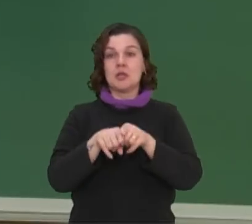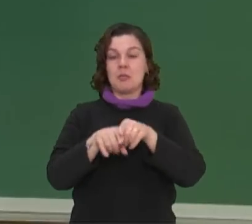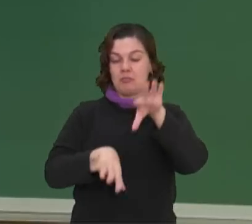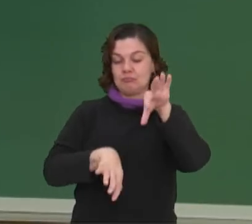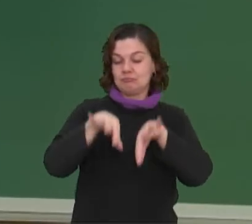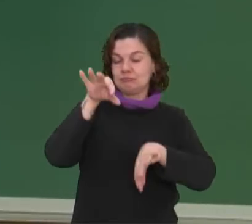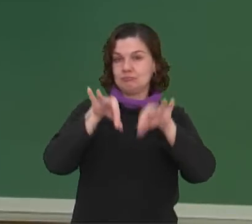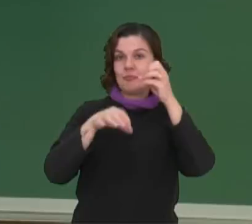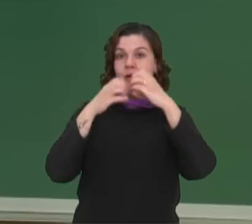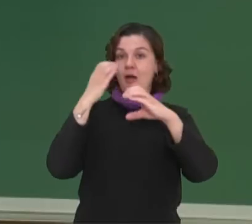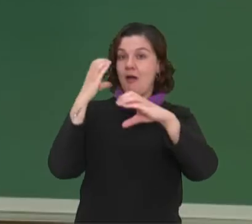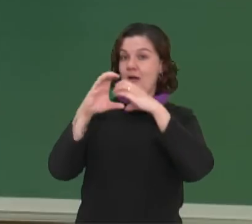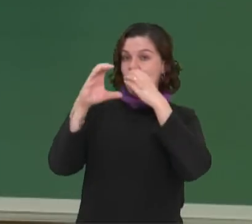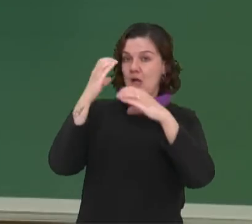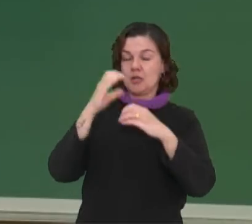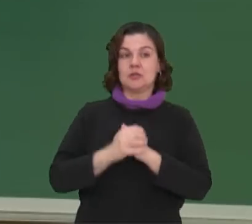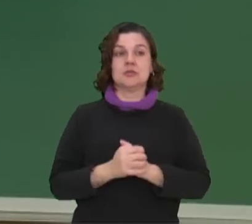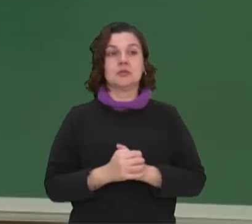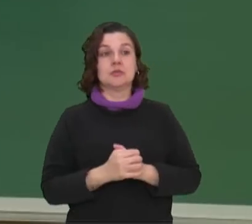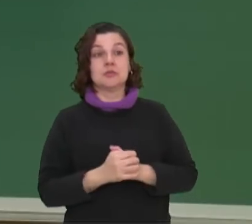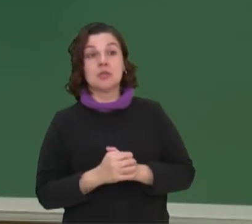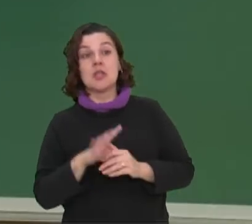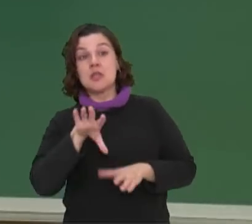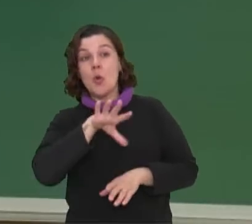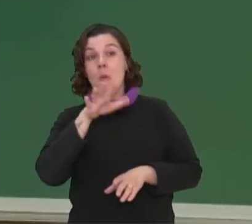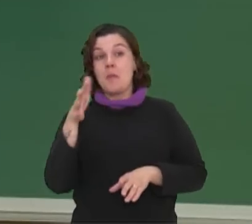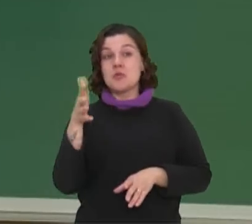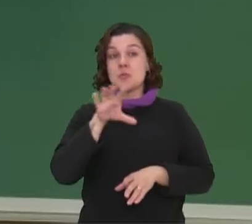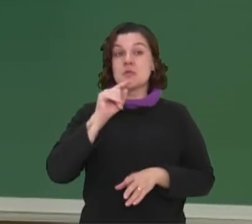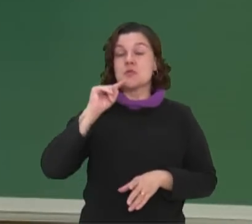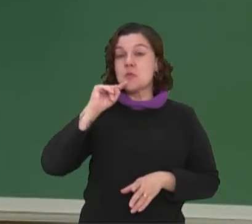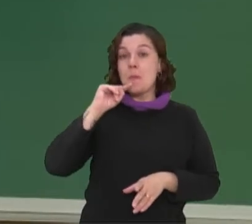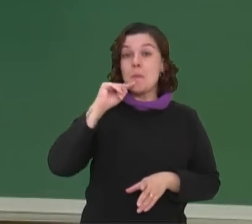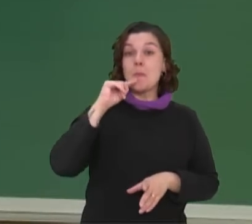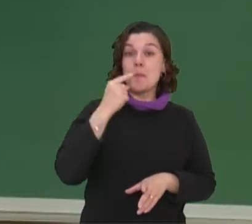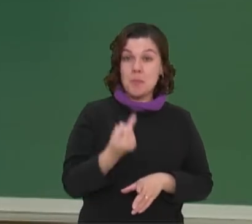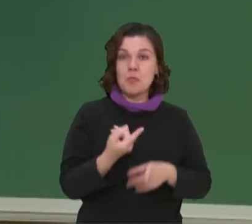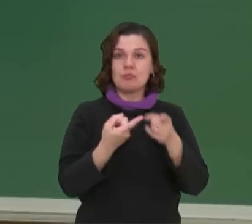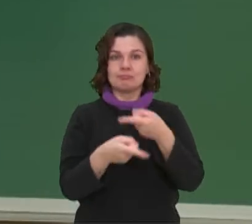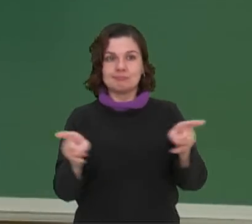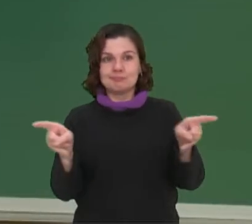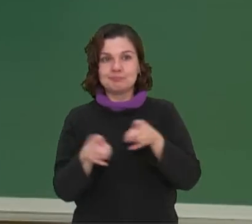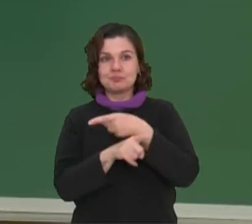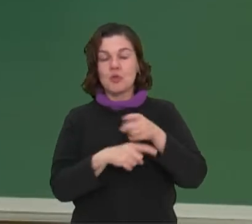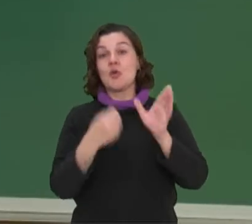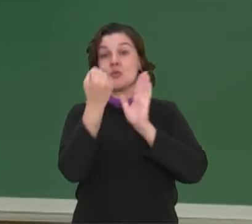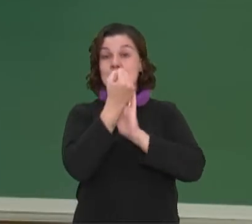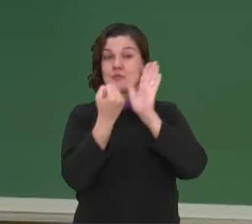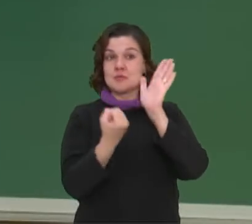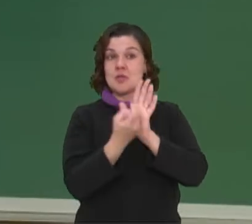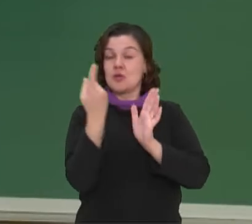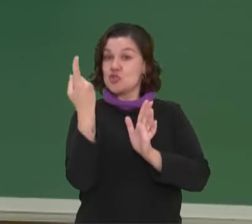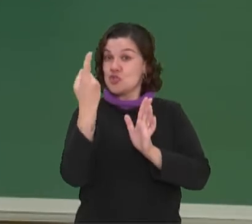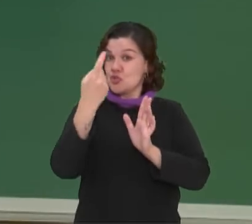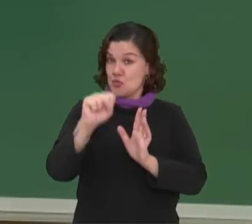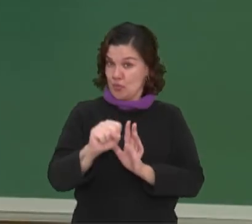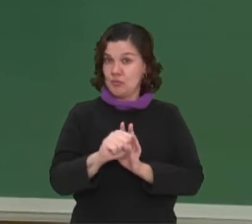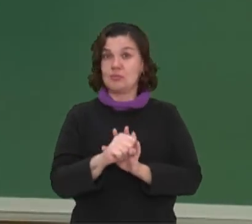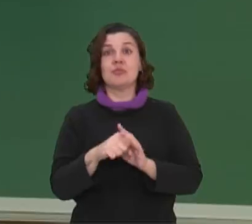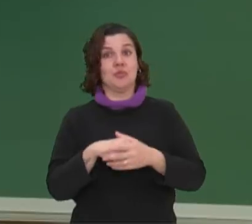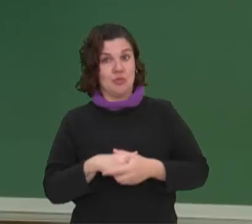ter ideia, havia mais de 1000 músicos ativos na região das Minas. Ou seja, ganhavam a vida só com a